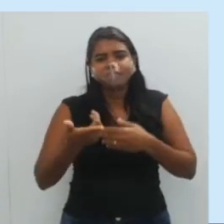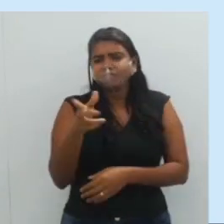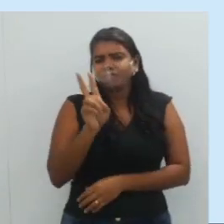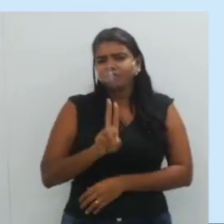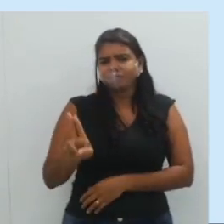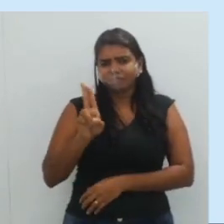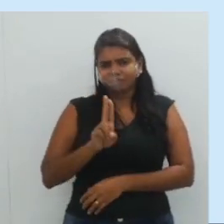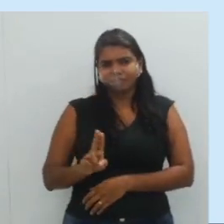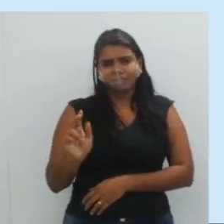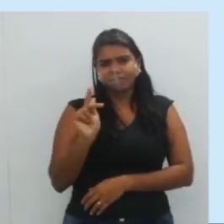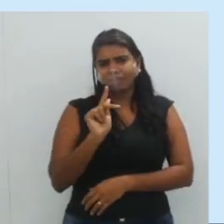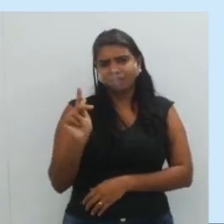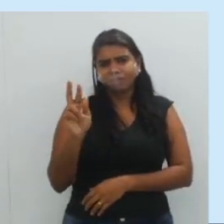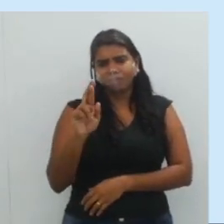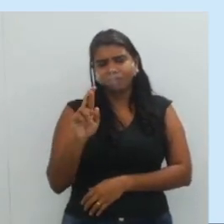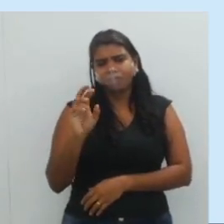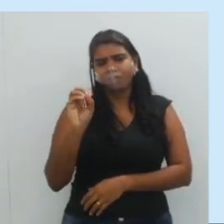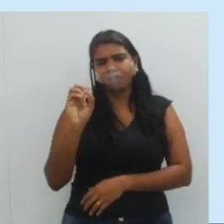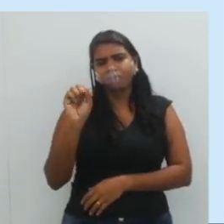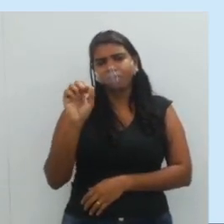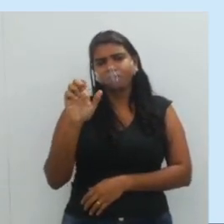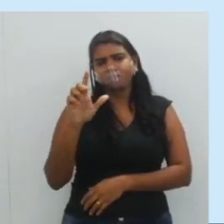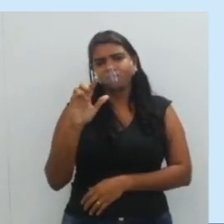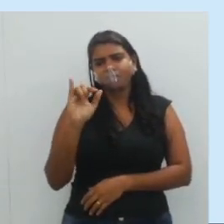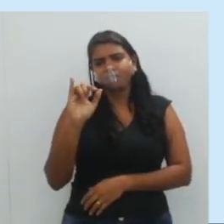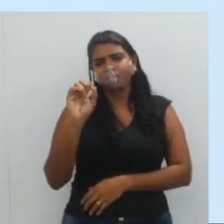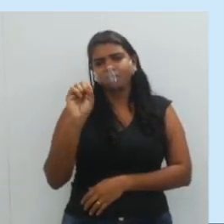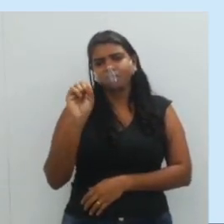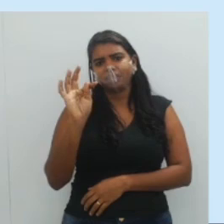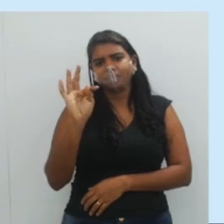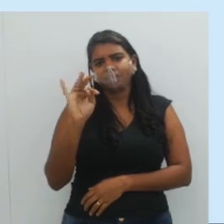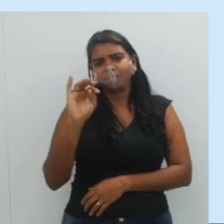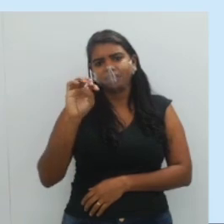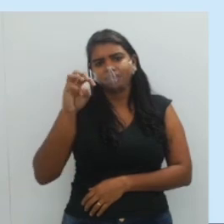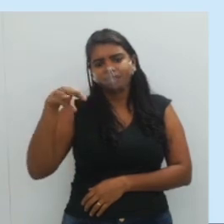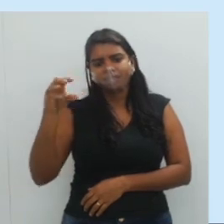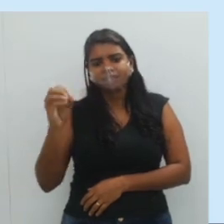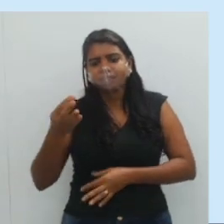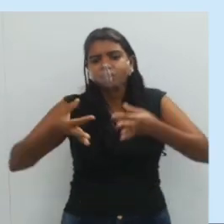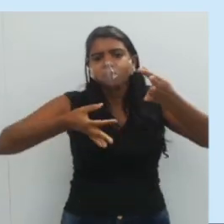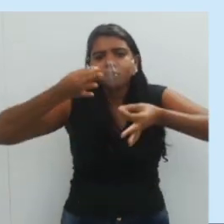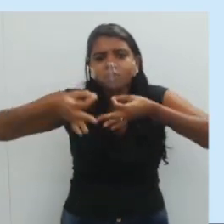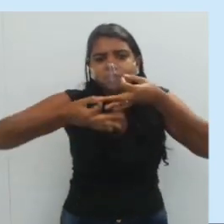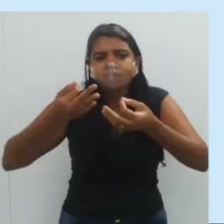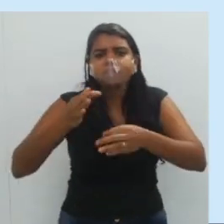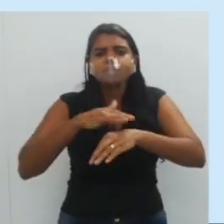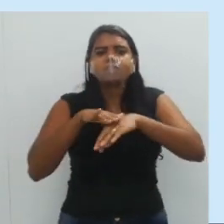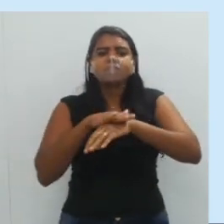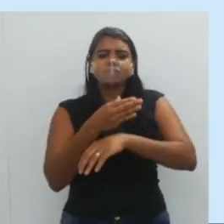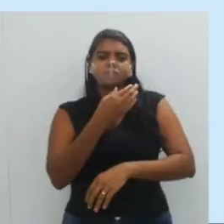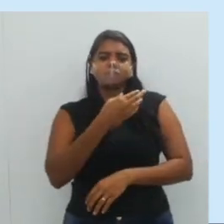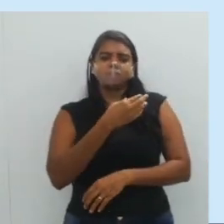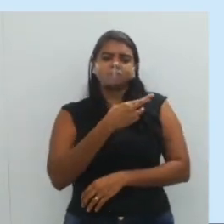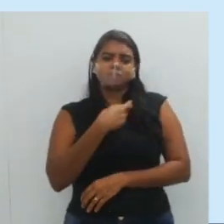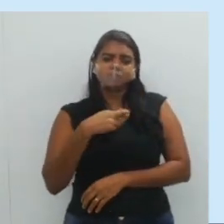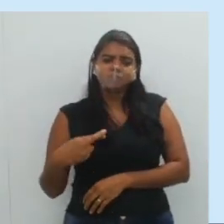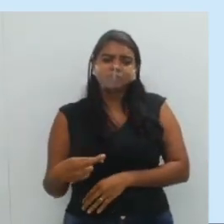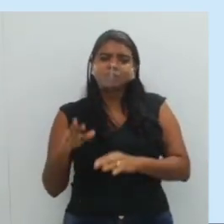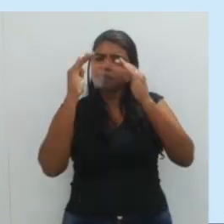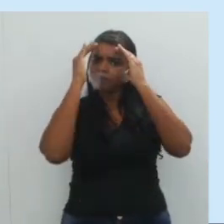utilizar a questão do proselitismo. Ensino religioso não é proselitista. Como eu falei, vamos discutir os elementos respeito,